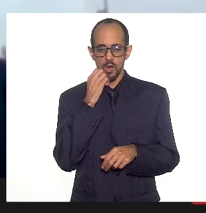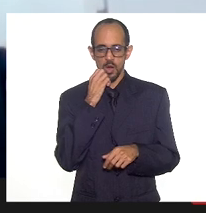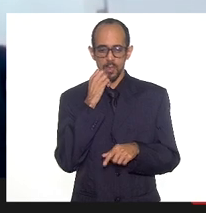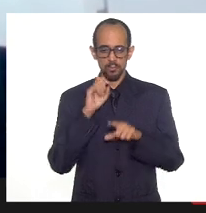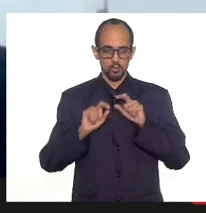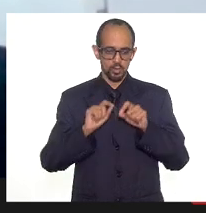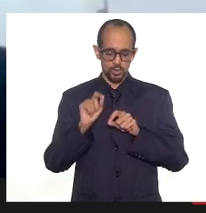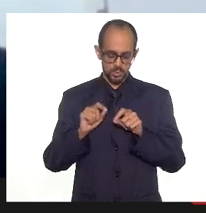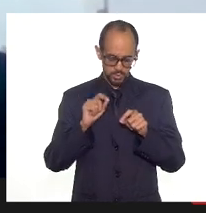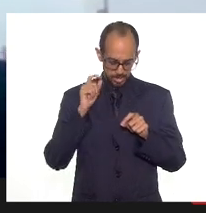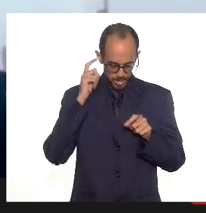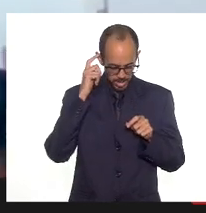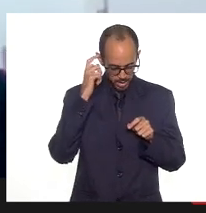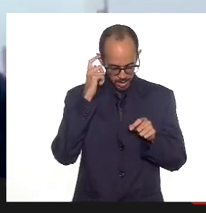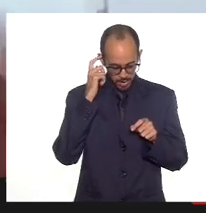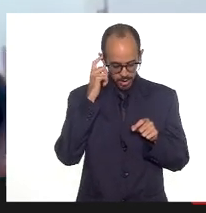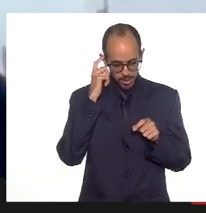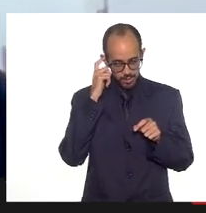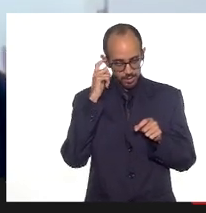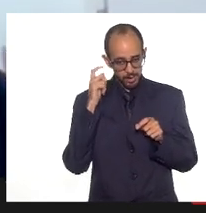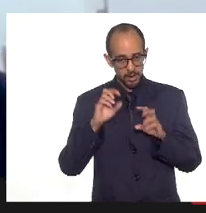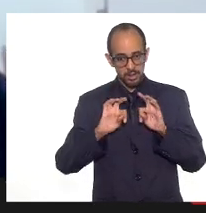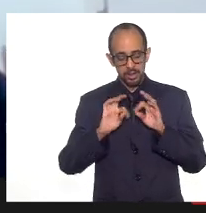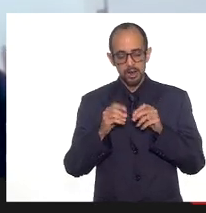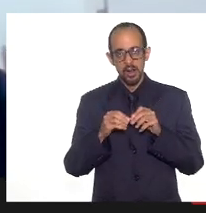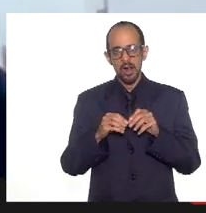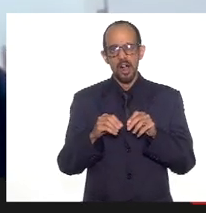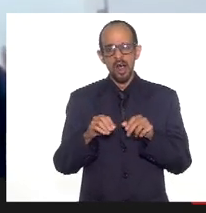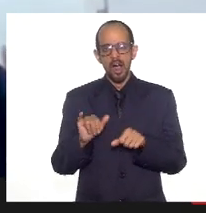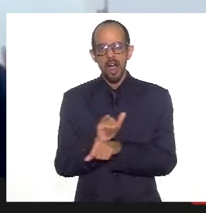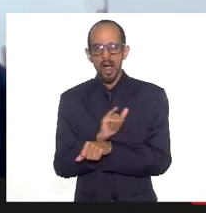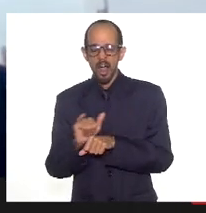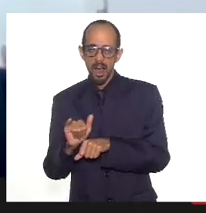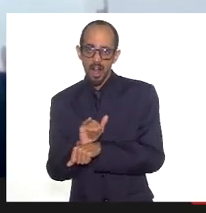trouxe, porque esses processos de realocação foram gerados.